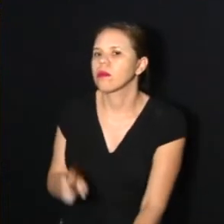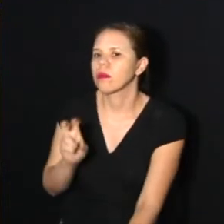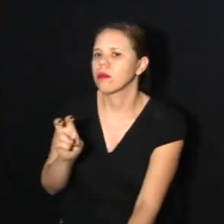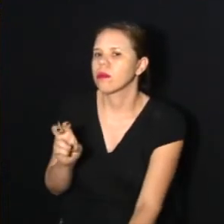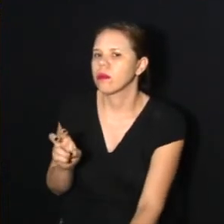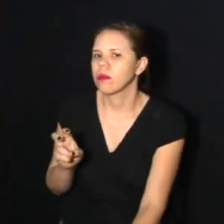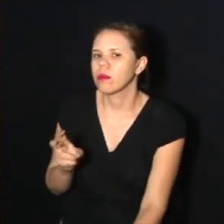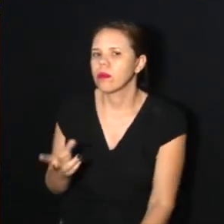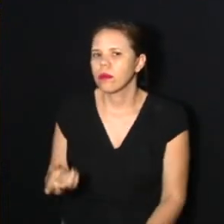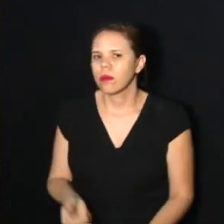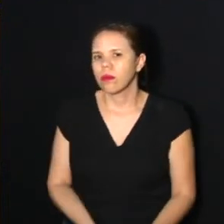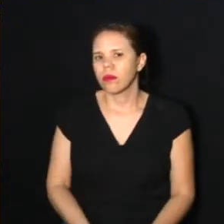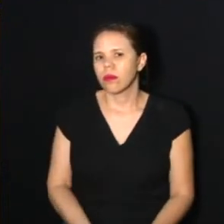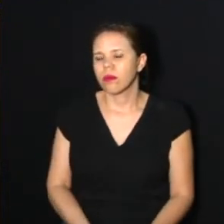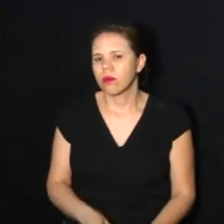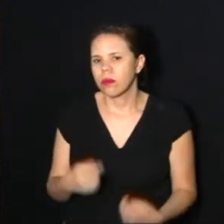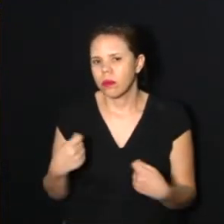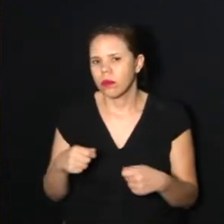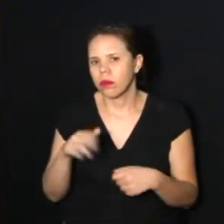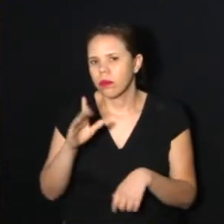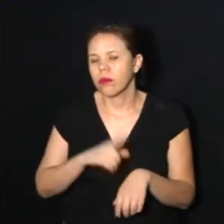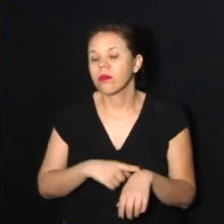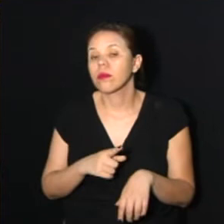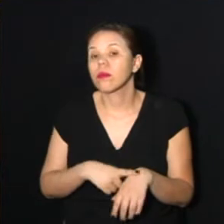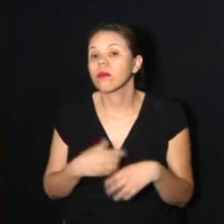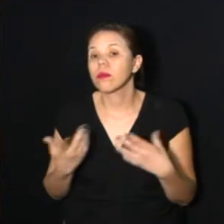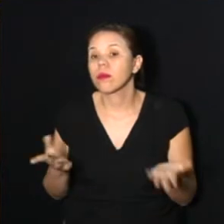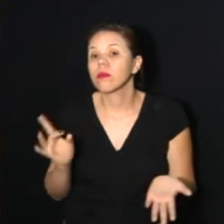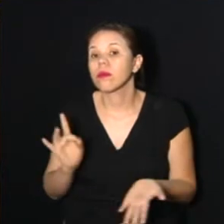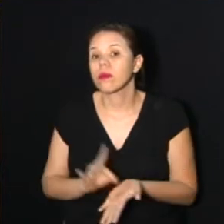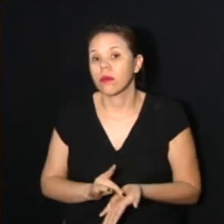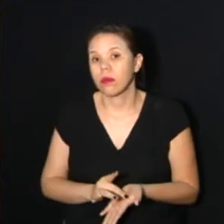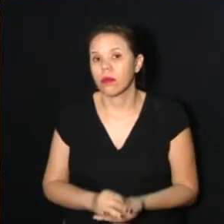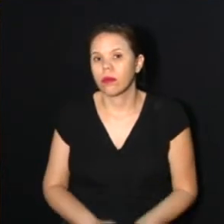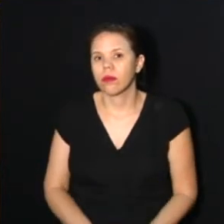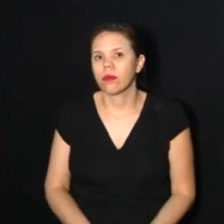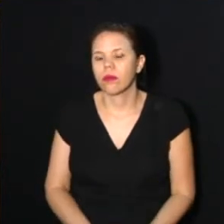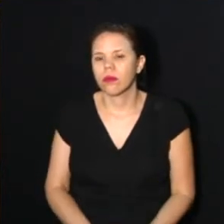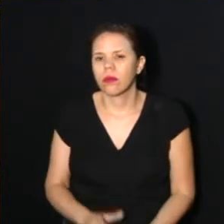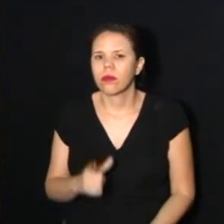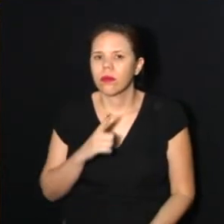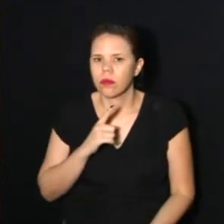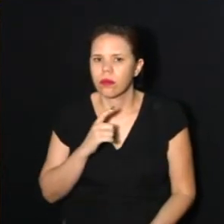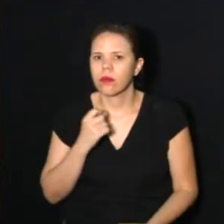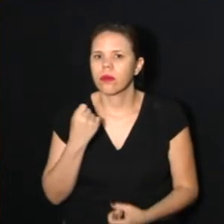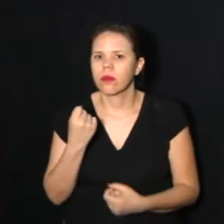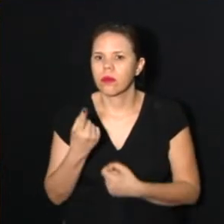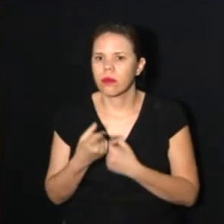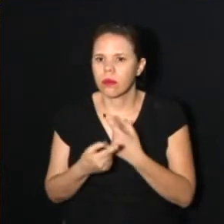6.5. O senhor precisa de mais algum tempo? Na verdade, senhor presidente, tiveram algumas emendas,